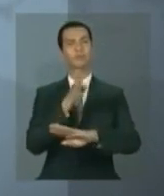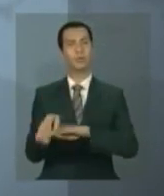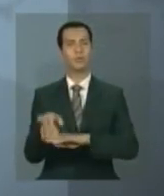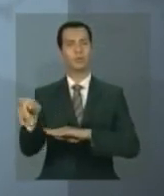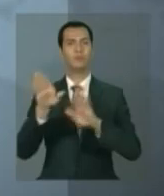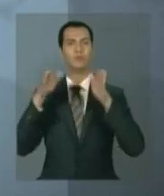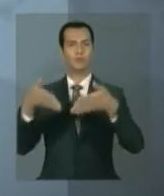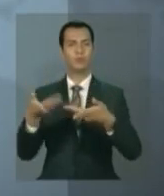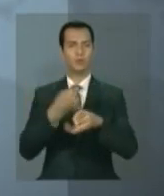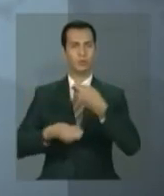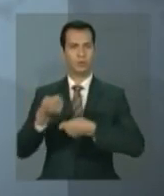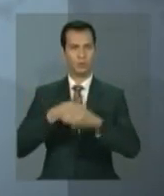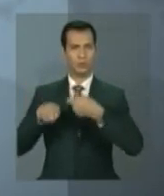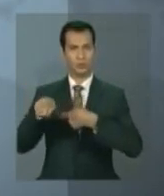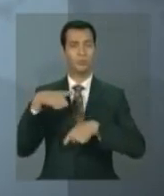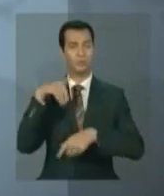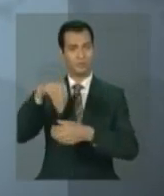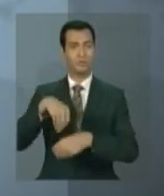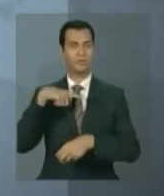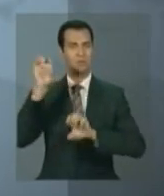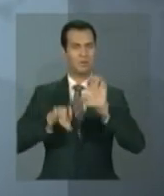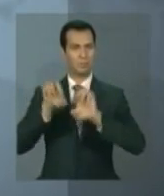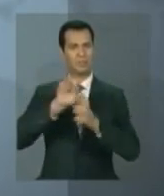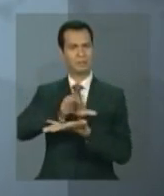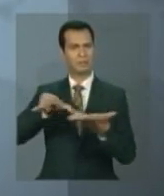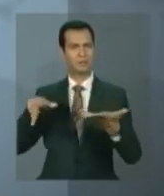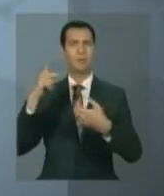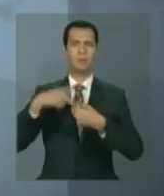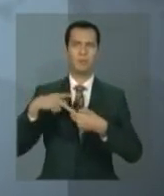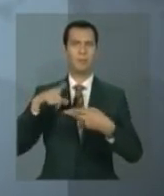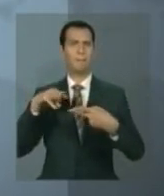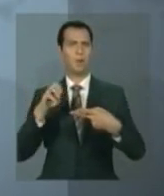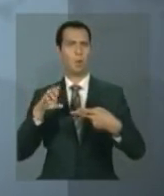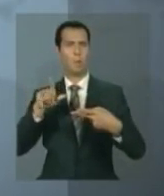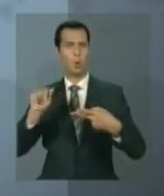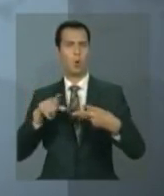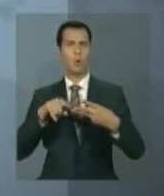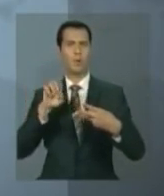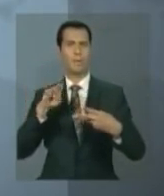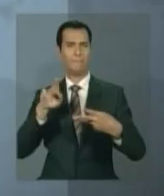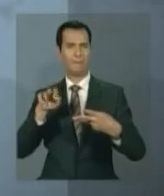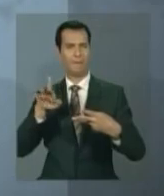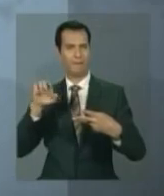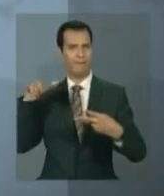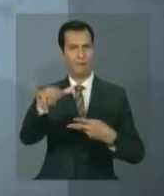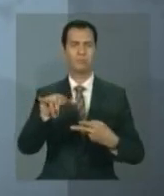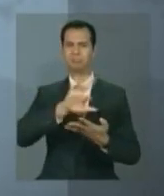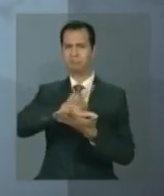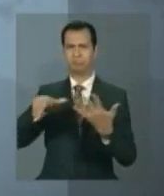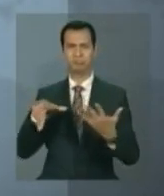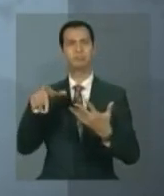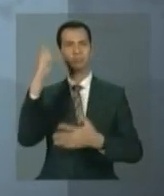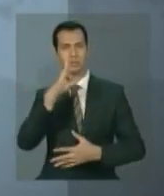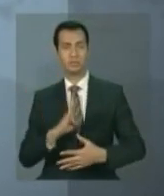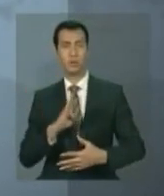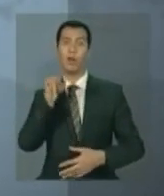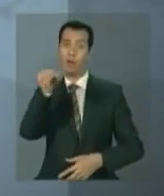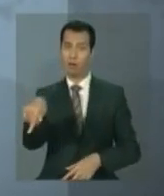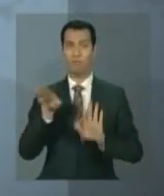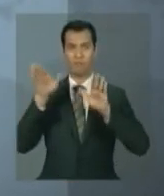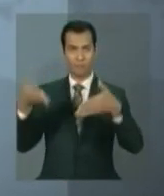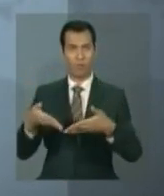empresas brasileiras, como a Petrobras, a Vale, a Eletrobras, a Marco Polo e a Embraer. Na ocasião, será mostrada a experiência